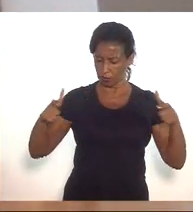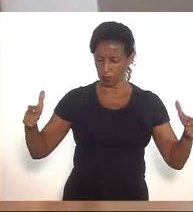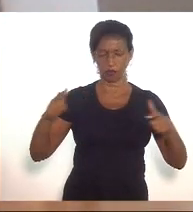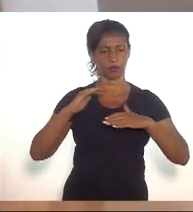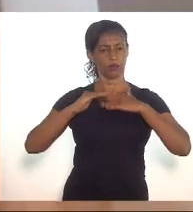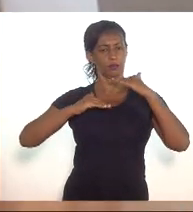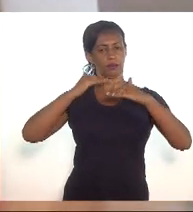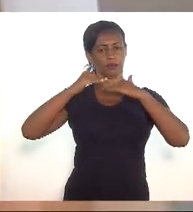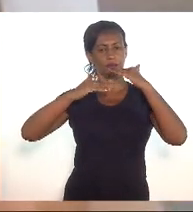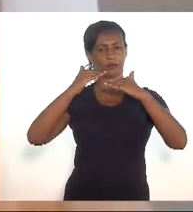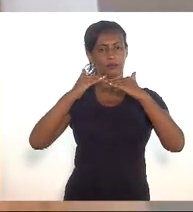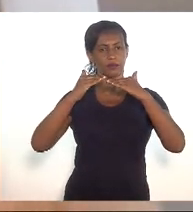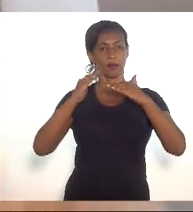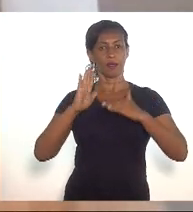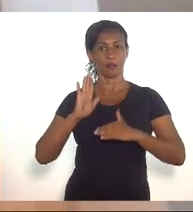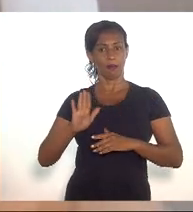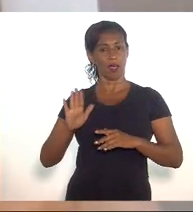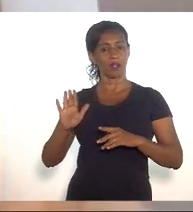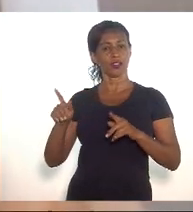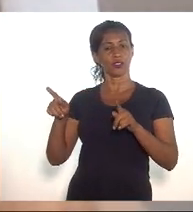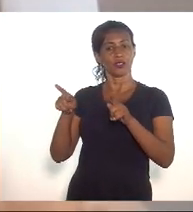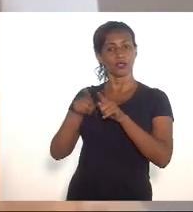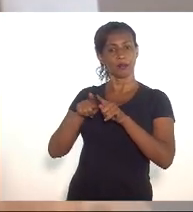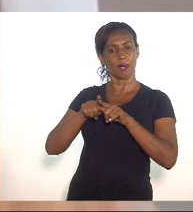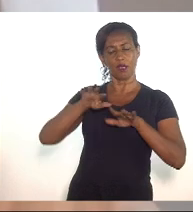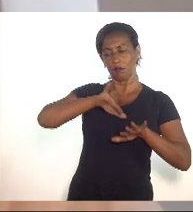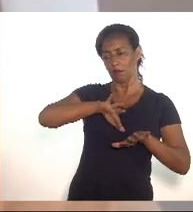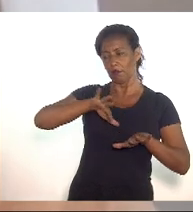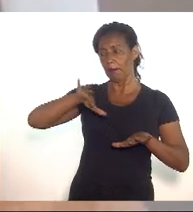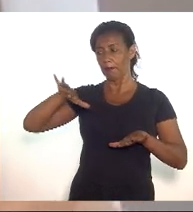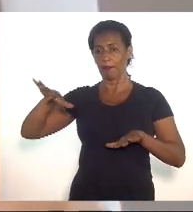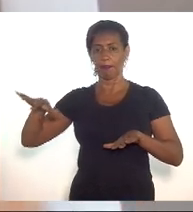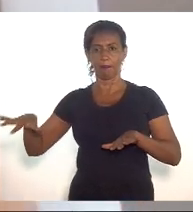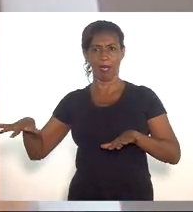processo. Mas isso é parte